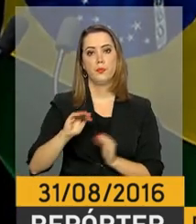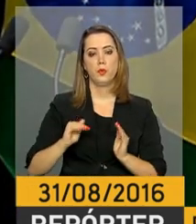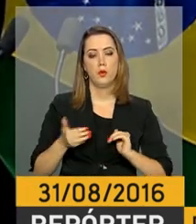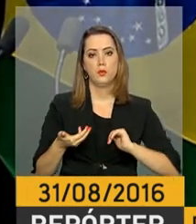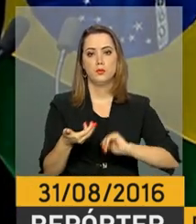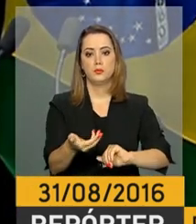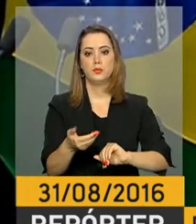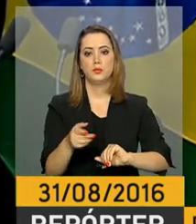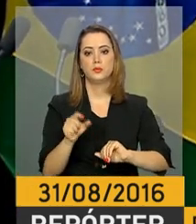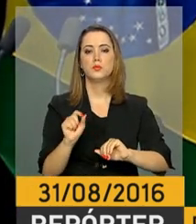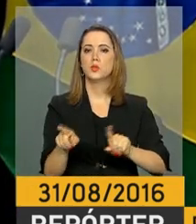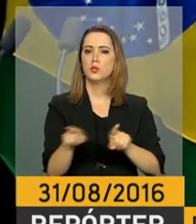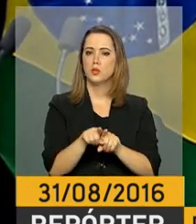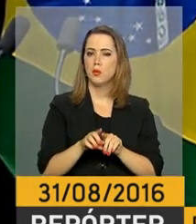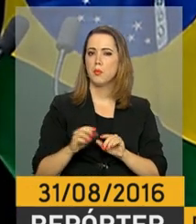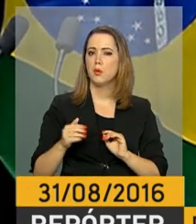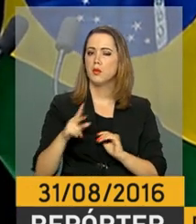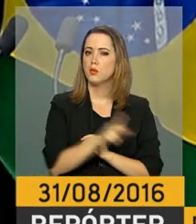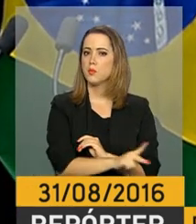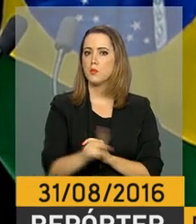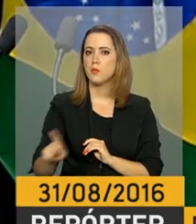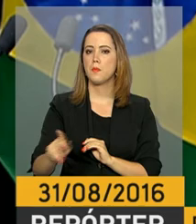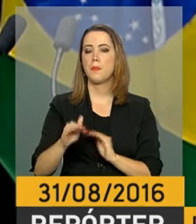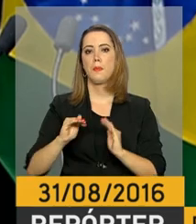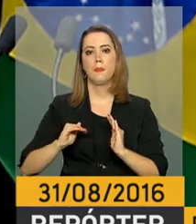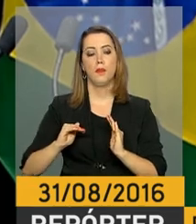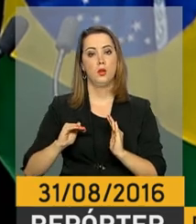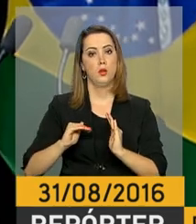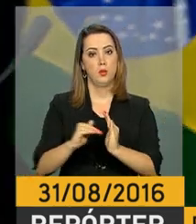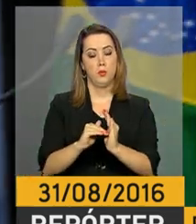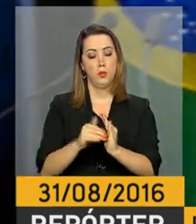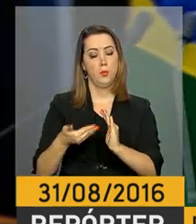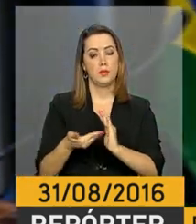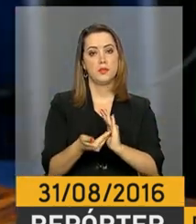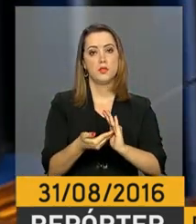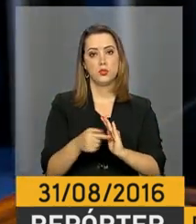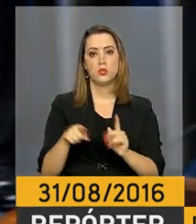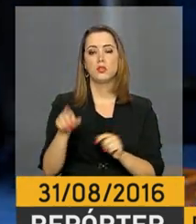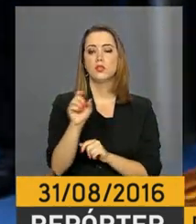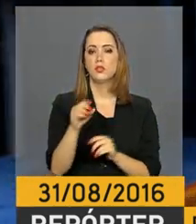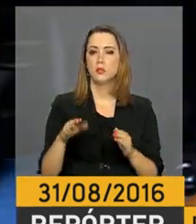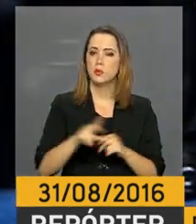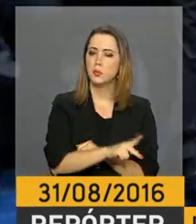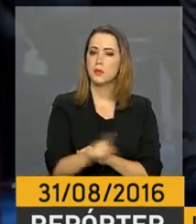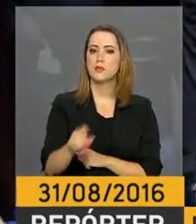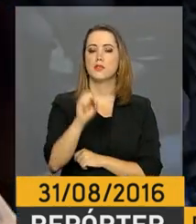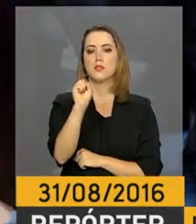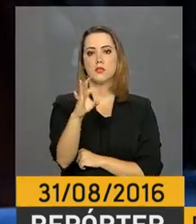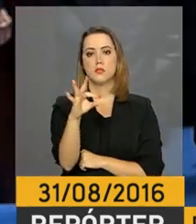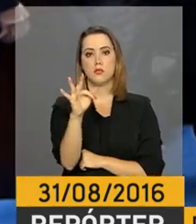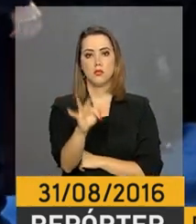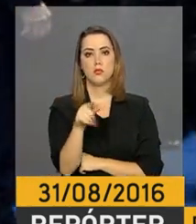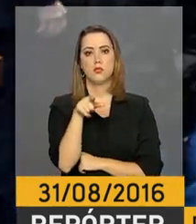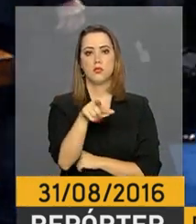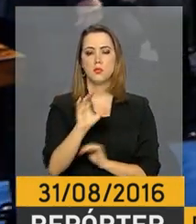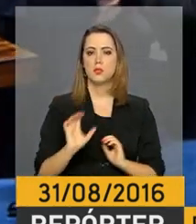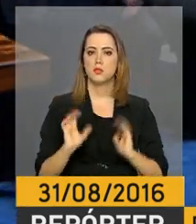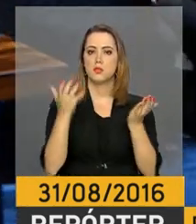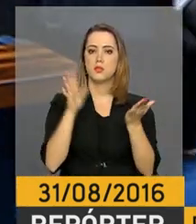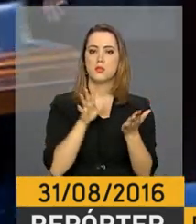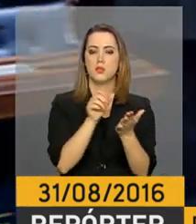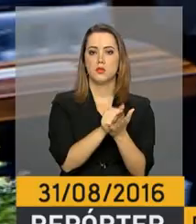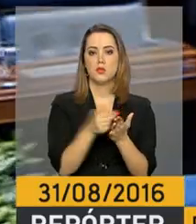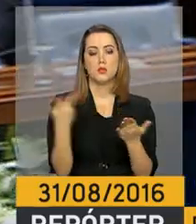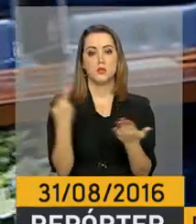presidente da Câmara, pelo presidente do Supremo Tribunal Federal, para esta cerimônia de posse,